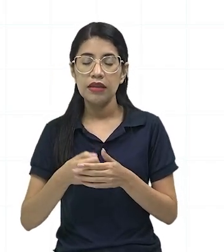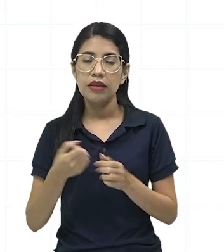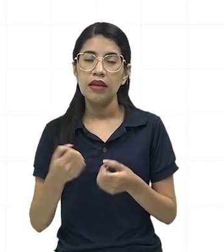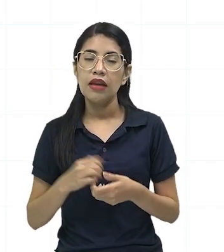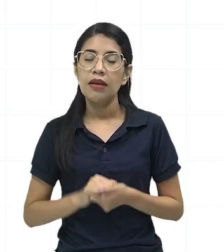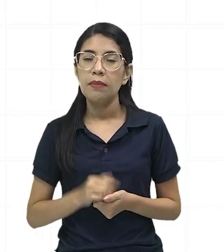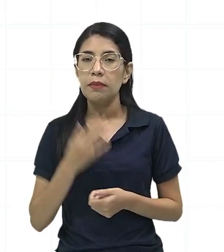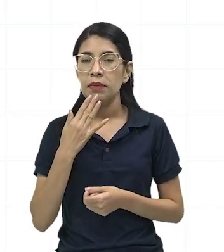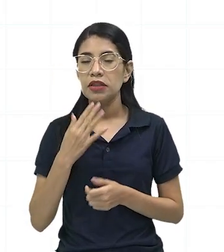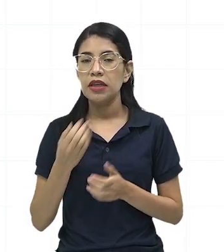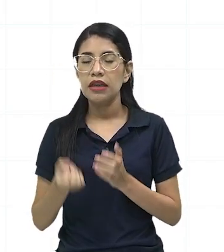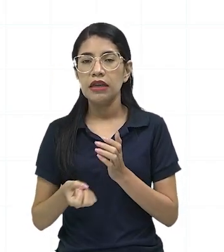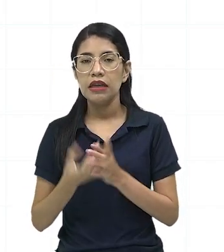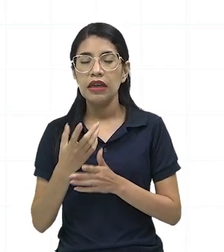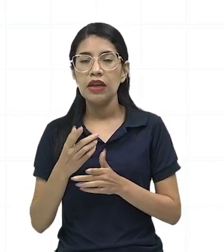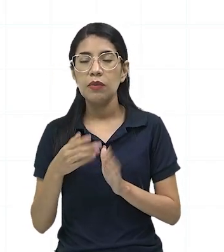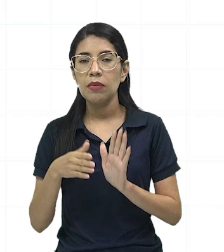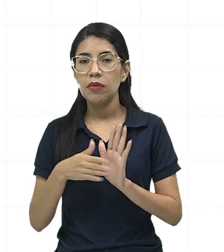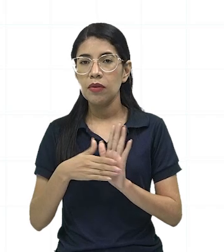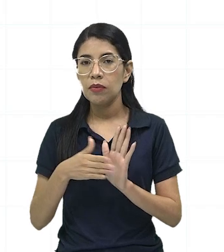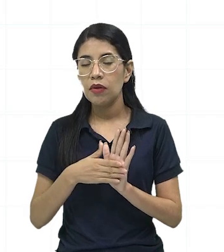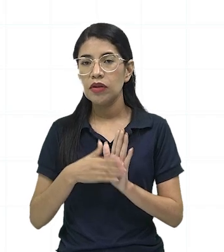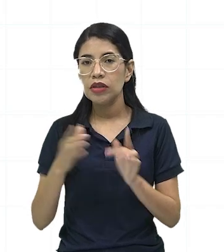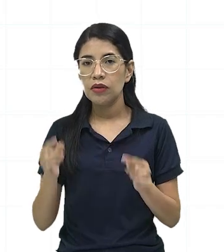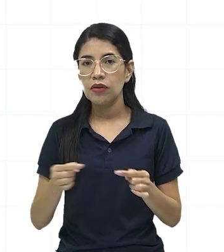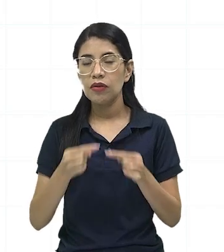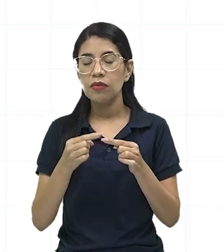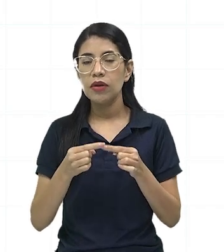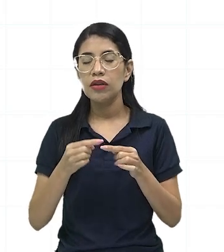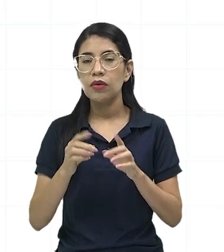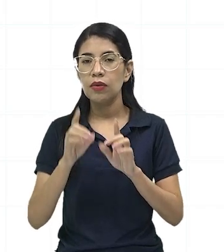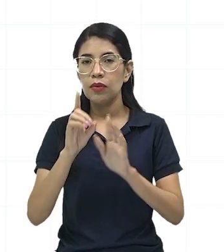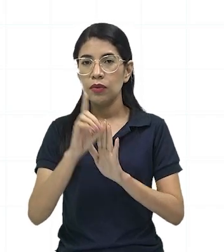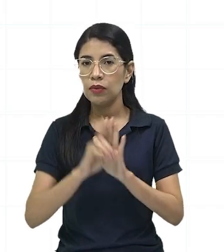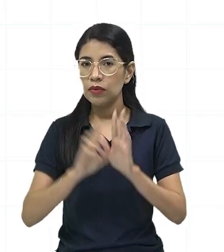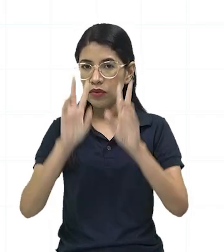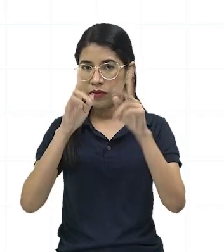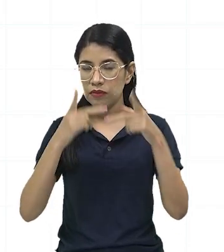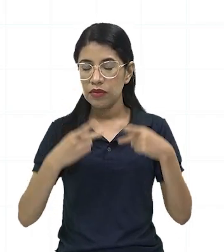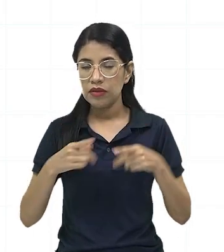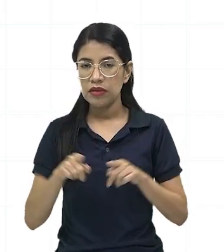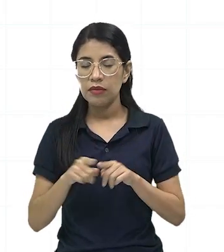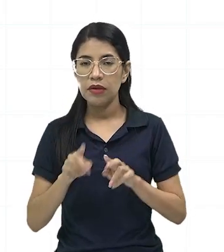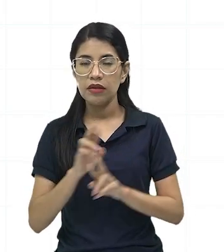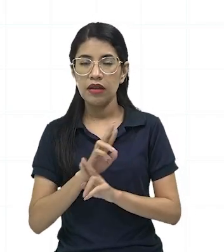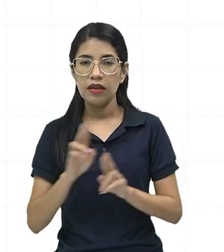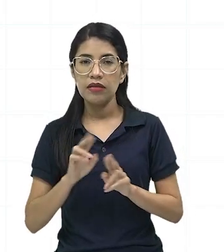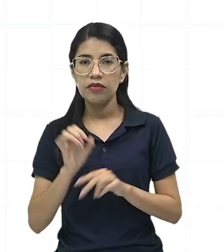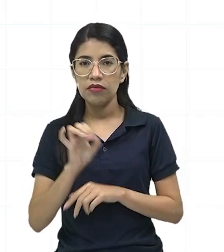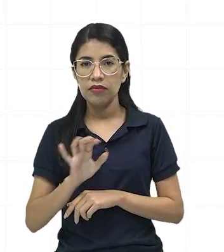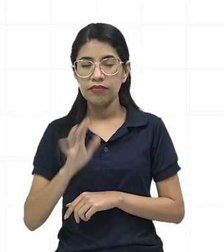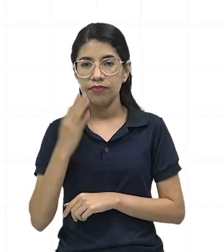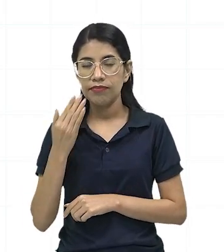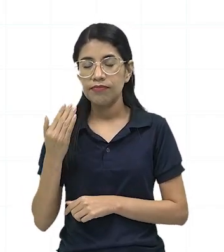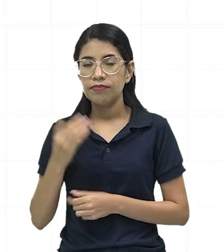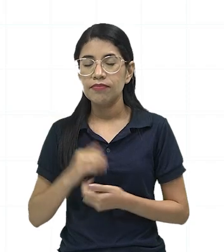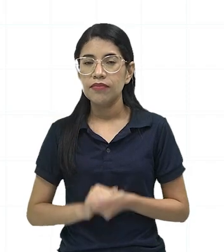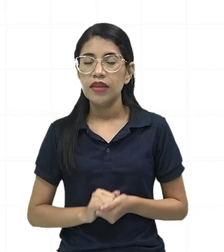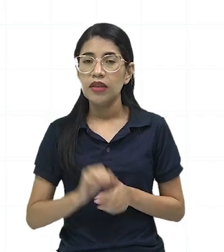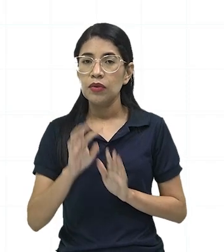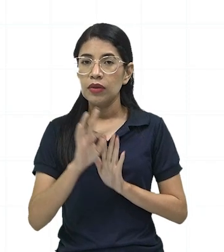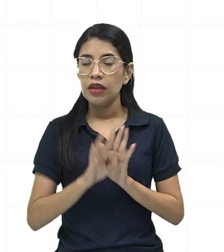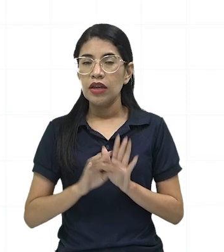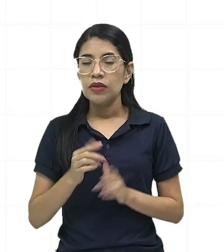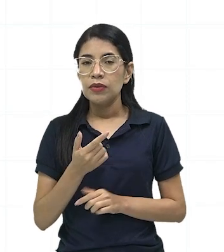uma proposta de intervenção adequada aos direitos humanos e que tem a ver também com a temática. No nosso texto a gente não dá